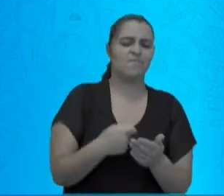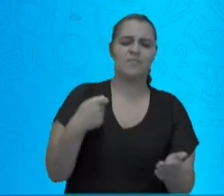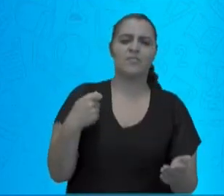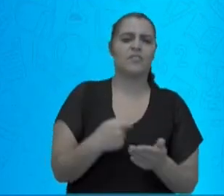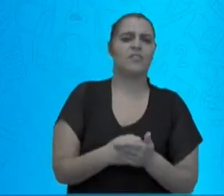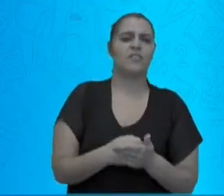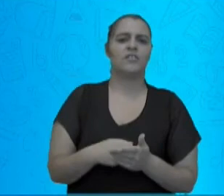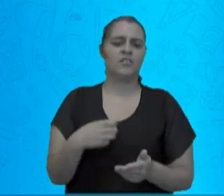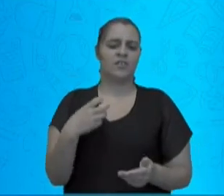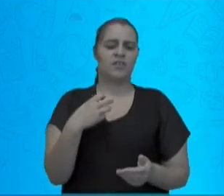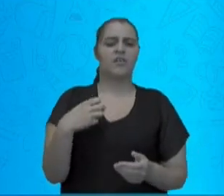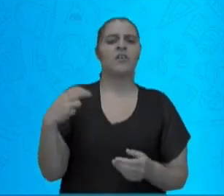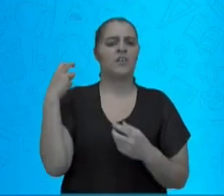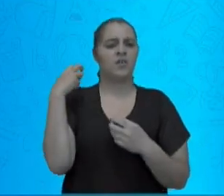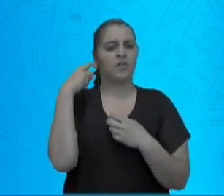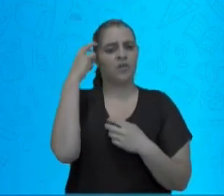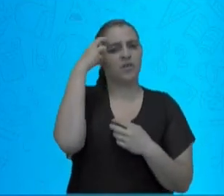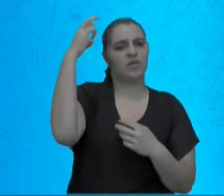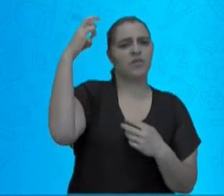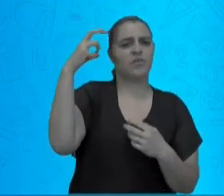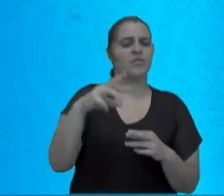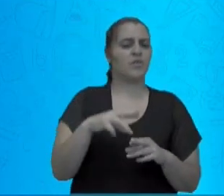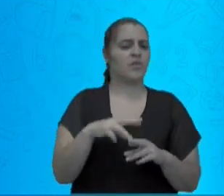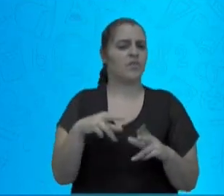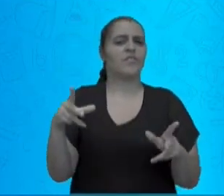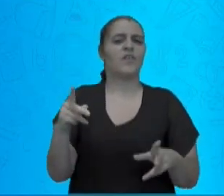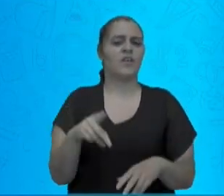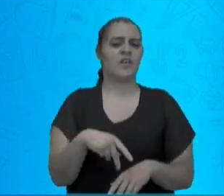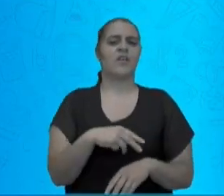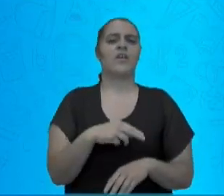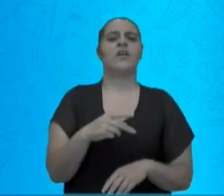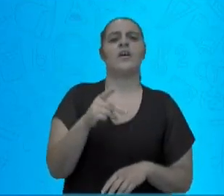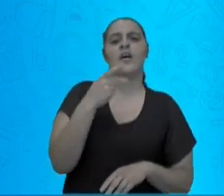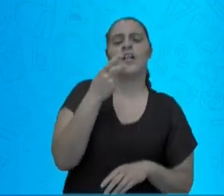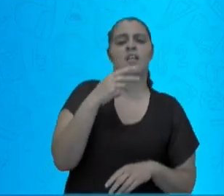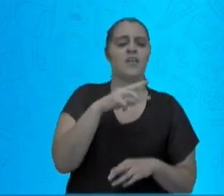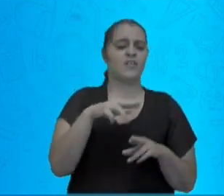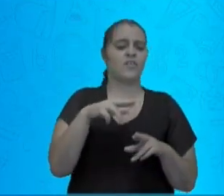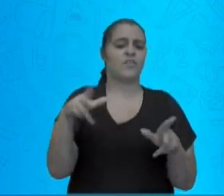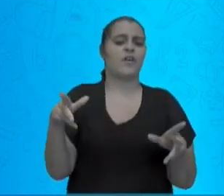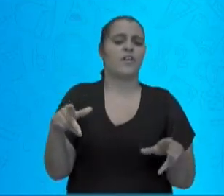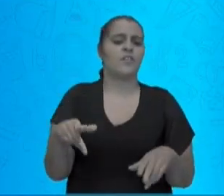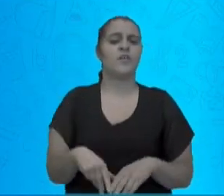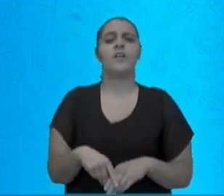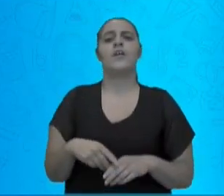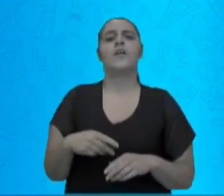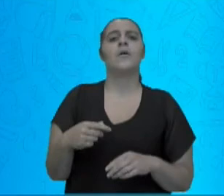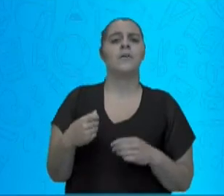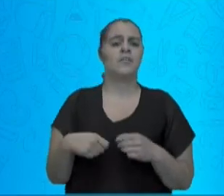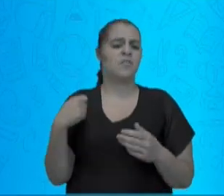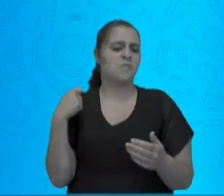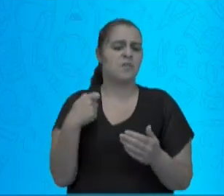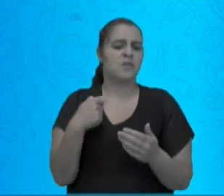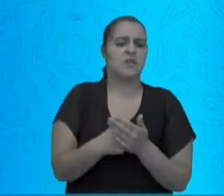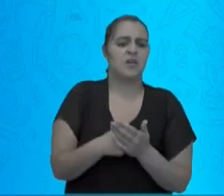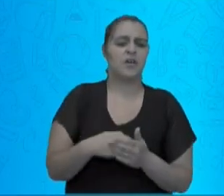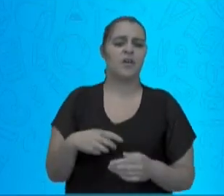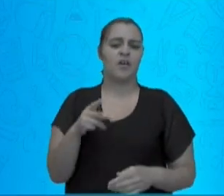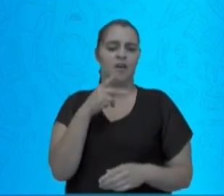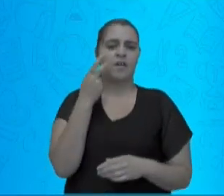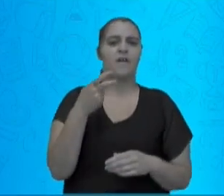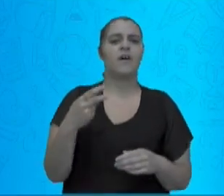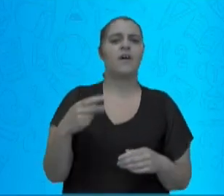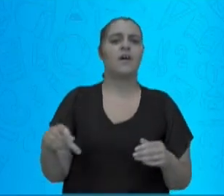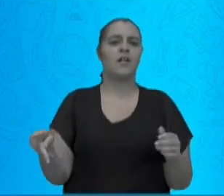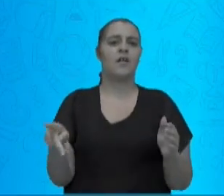um costume, às vezes falam uma língua, às vezes falam duas línguas, porque são obrigados a falar